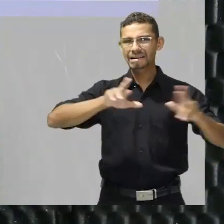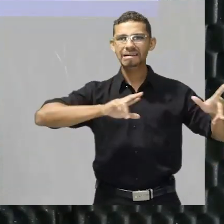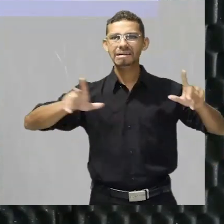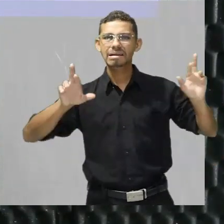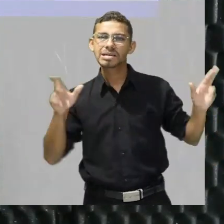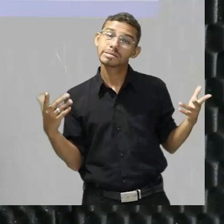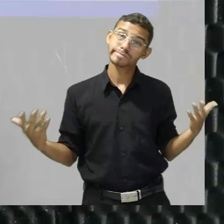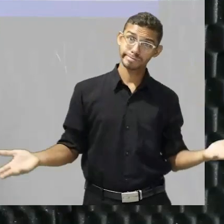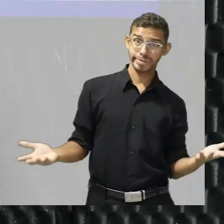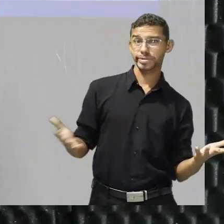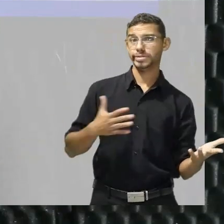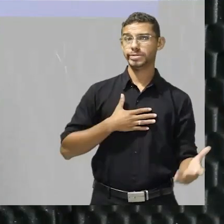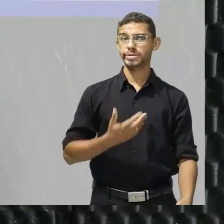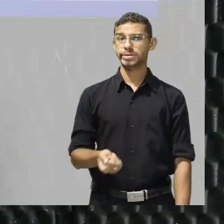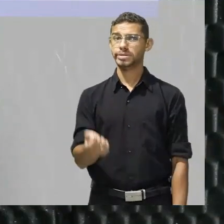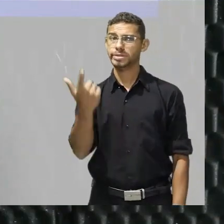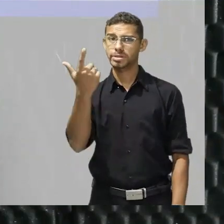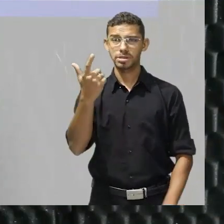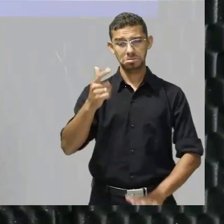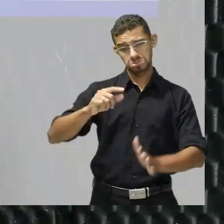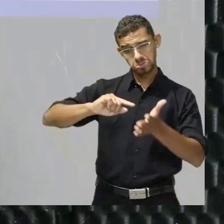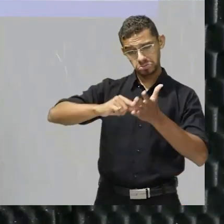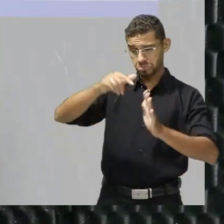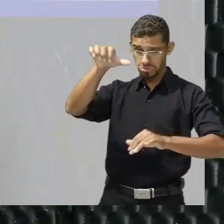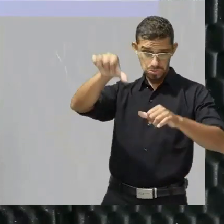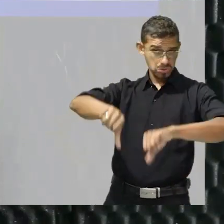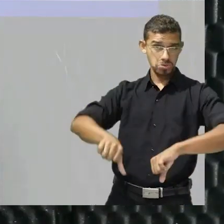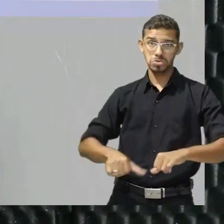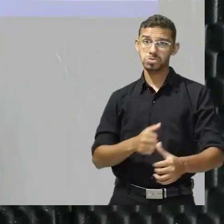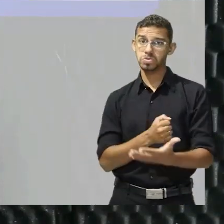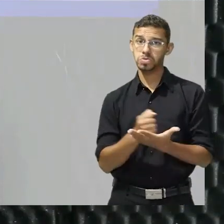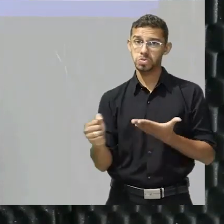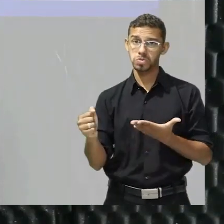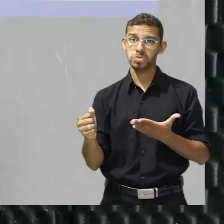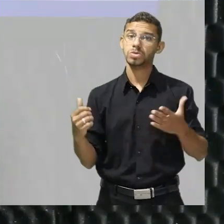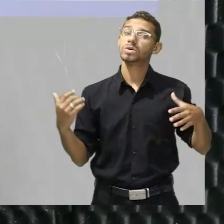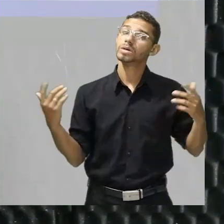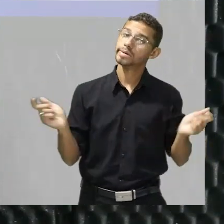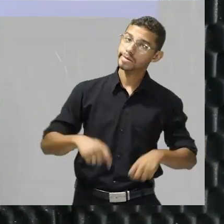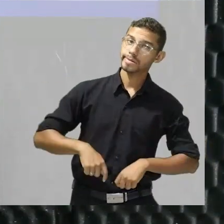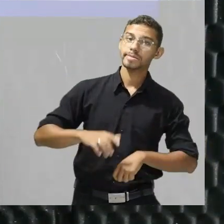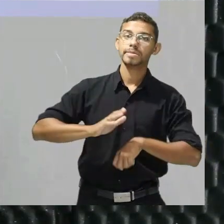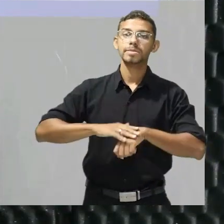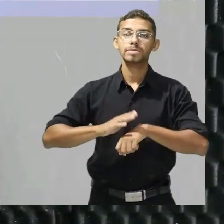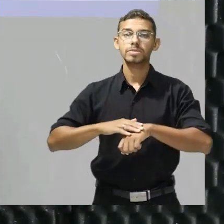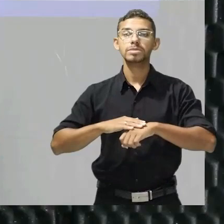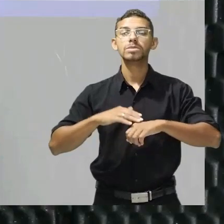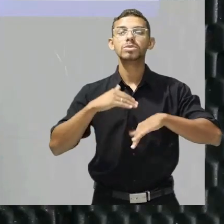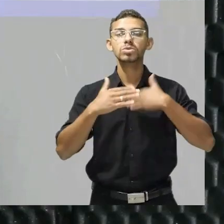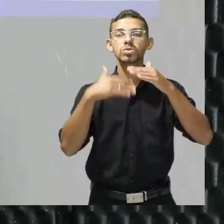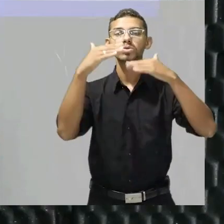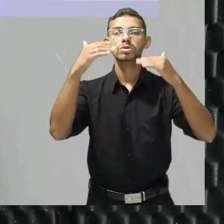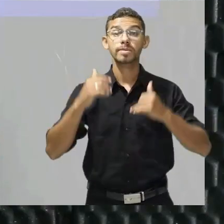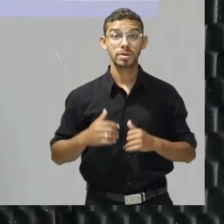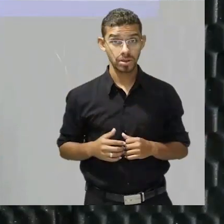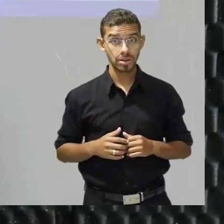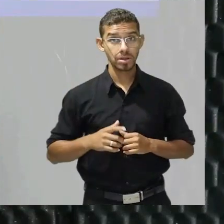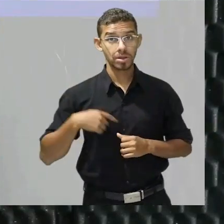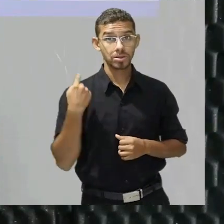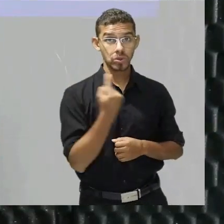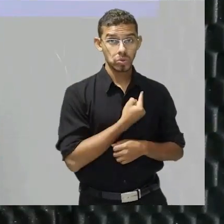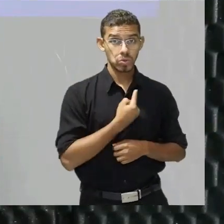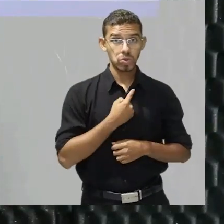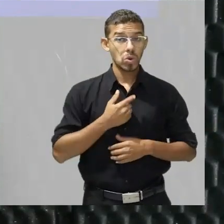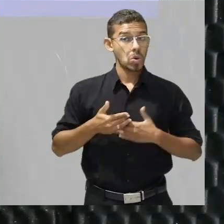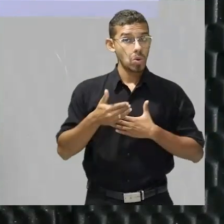ali na introdução ela vai ter que ser defendida ao longo dos parágrafos do desenvolvimento Aí sim a gente vai